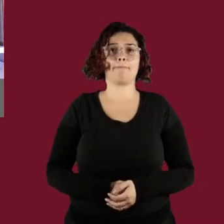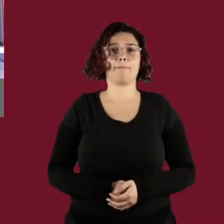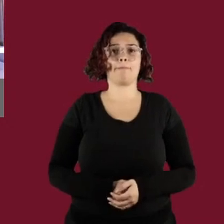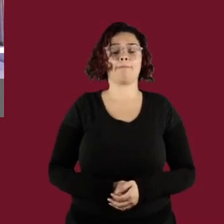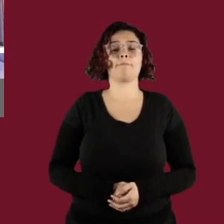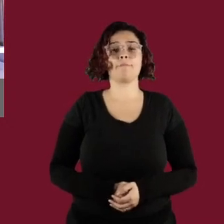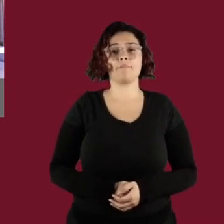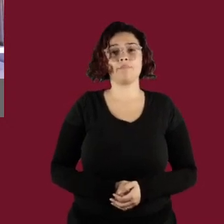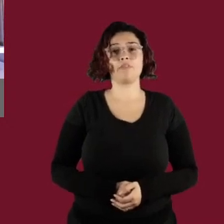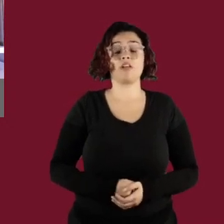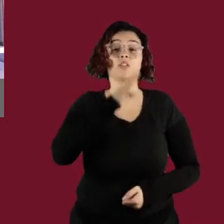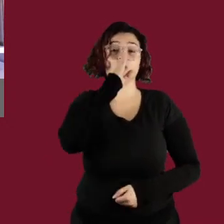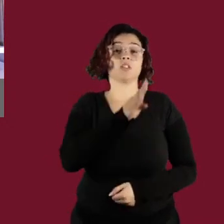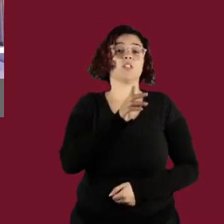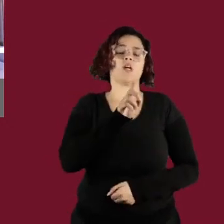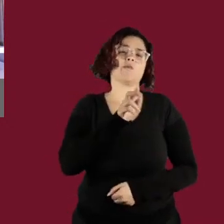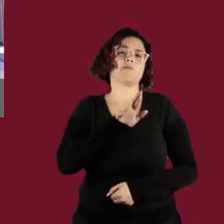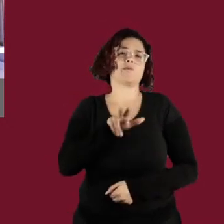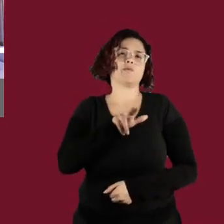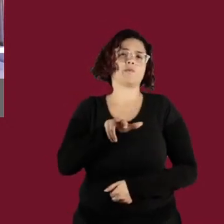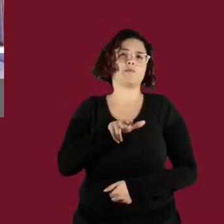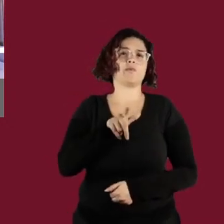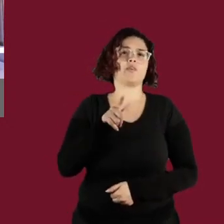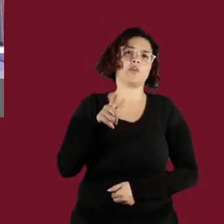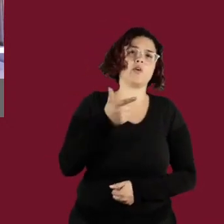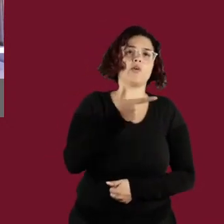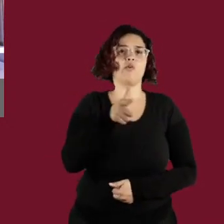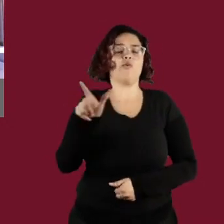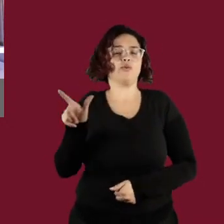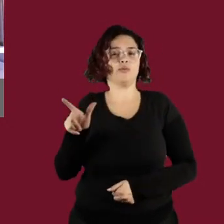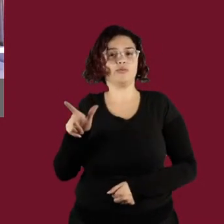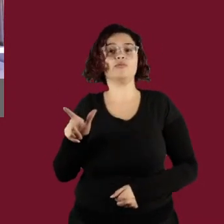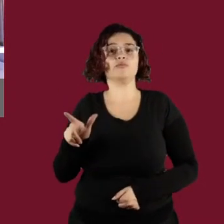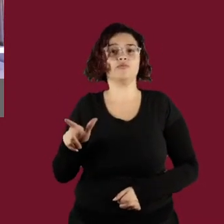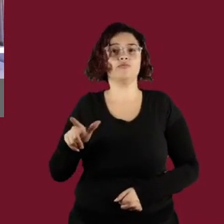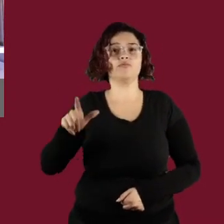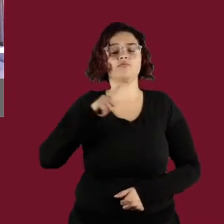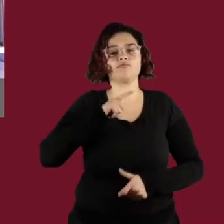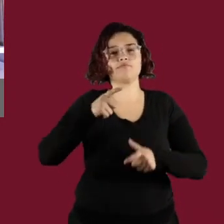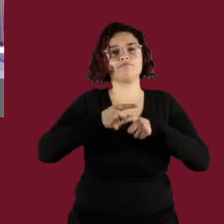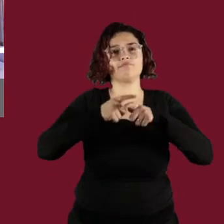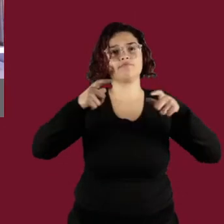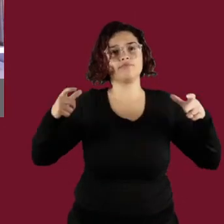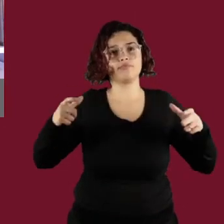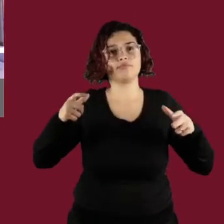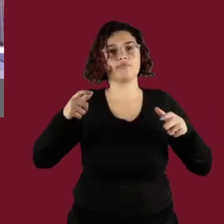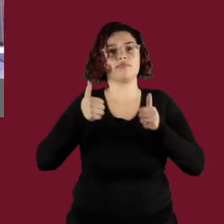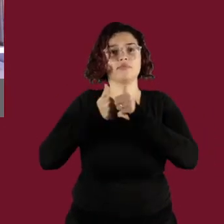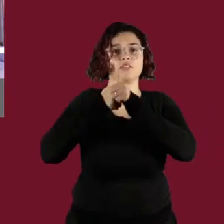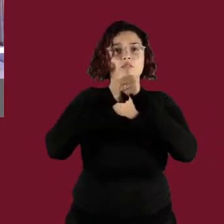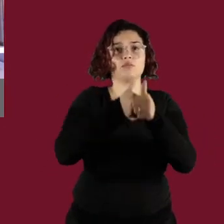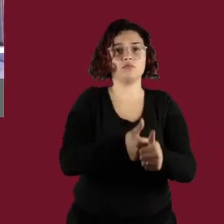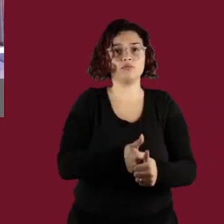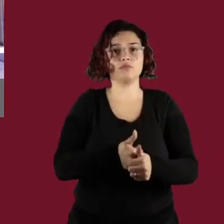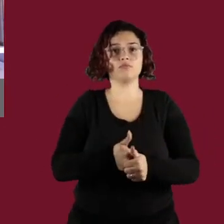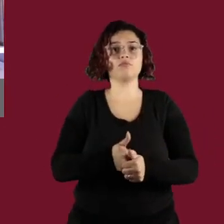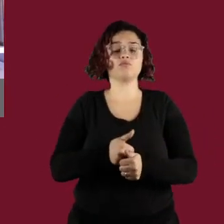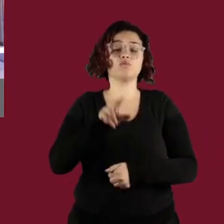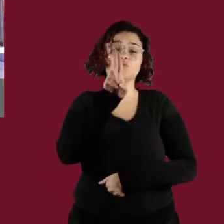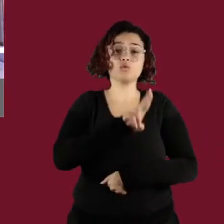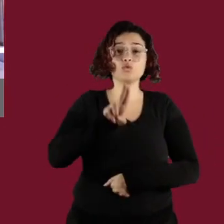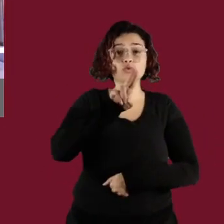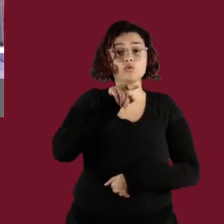indiretos. Aqui estão os distribuidores, não é? Há grandes redes, por exemplo, que consomem o